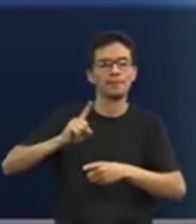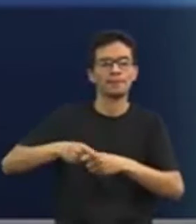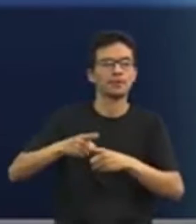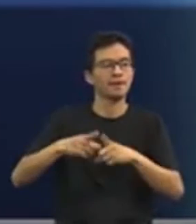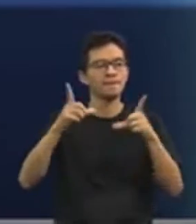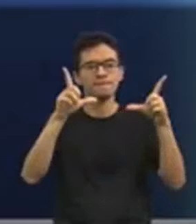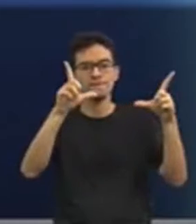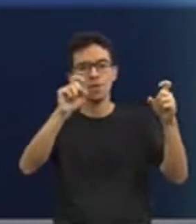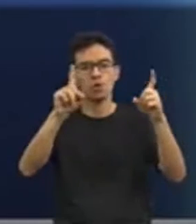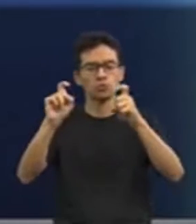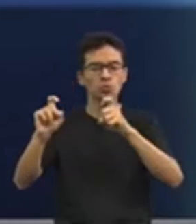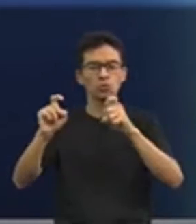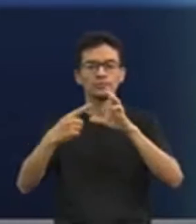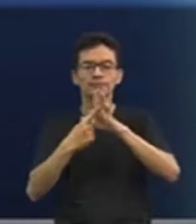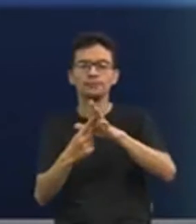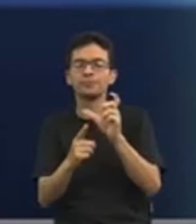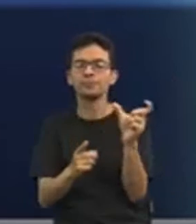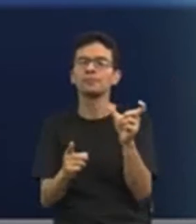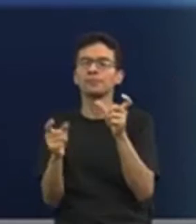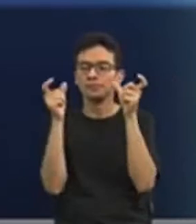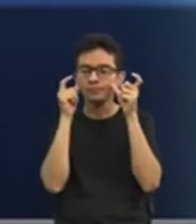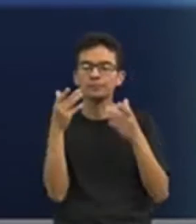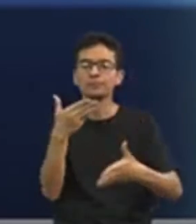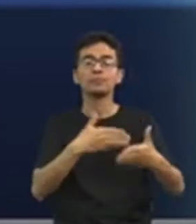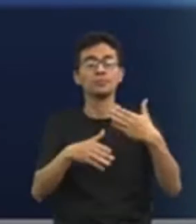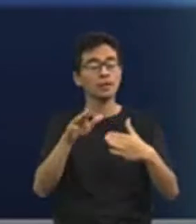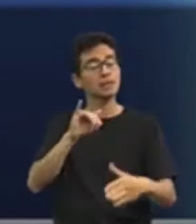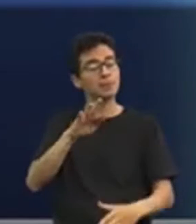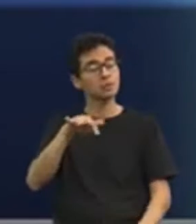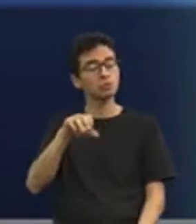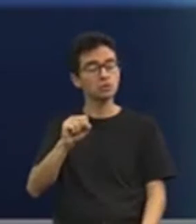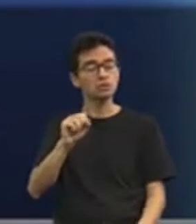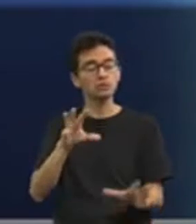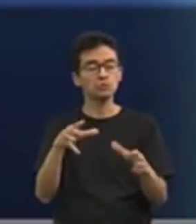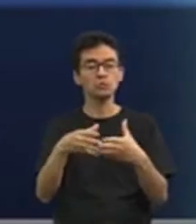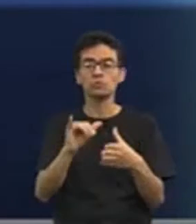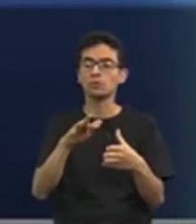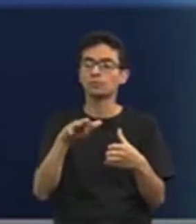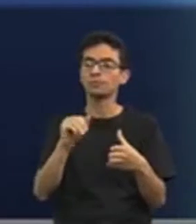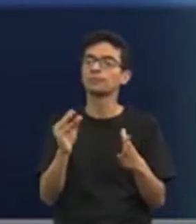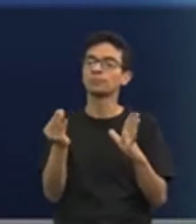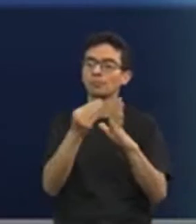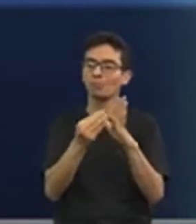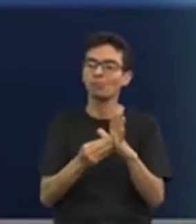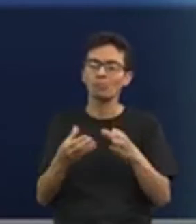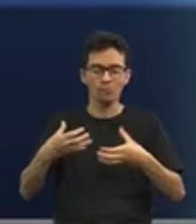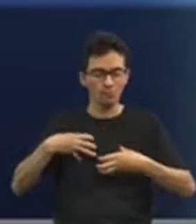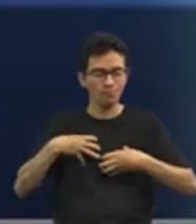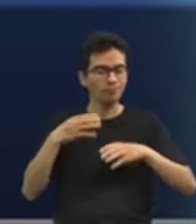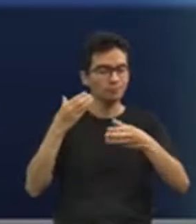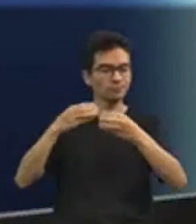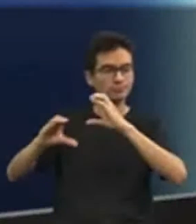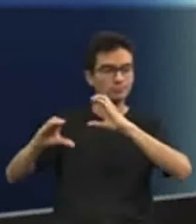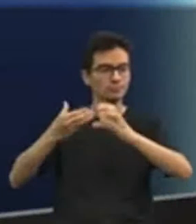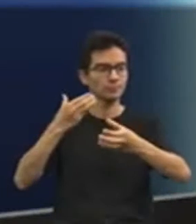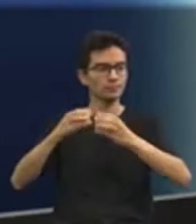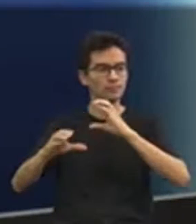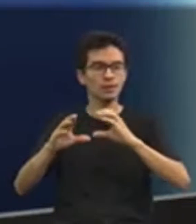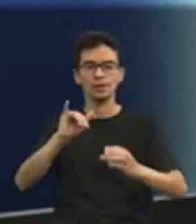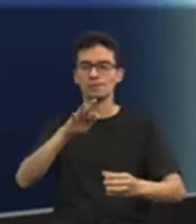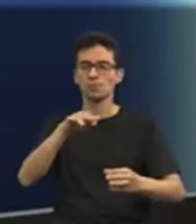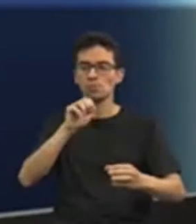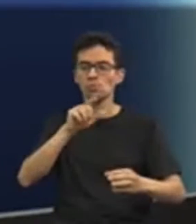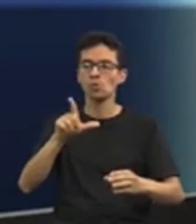que imagens e palavras estabelecem intenções materiais e espirituais constitutivas do sentido das canções a atenção e